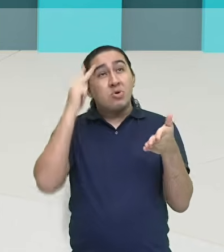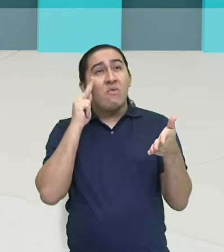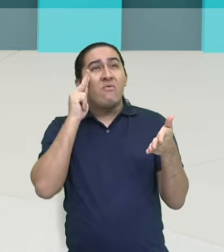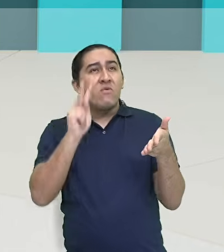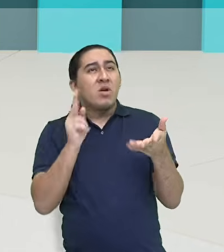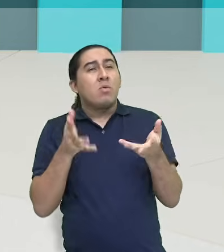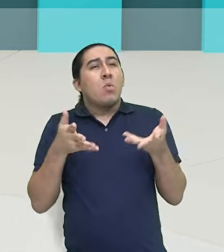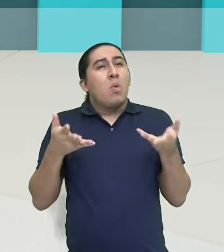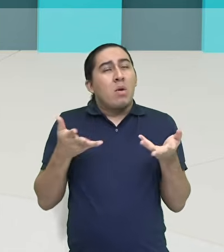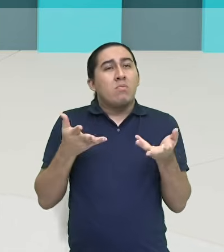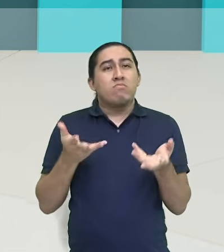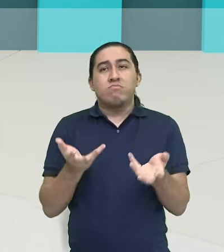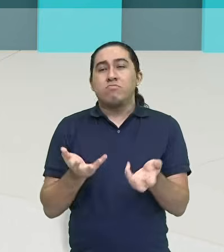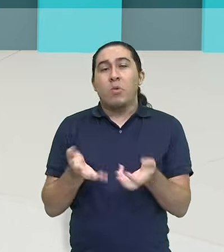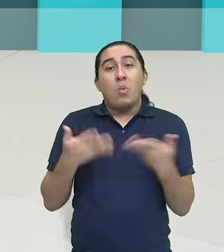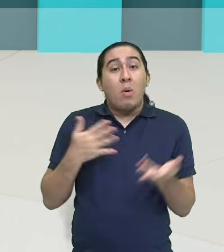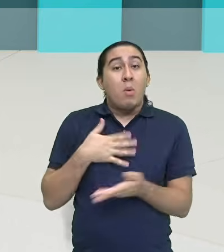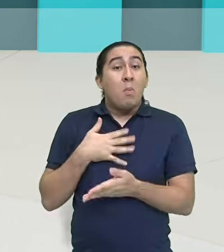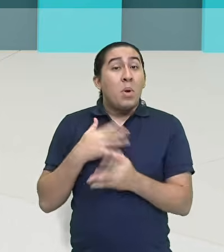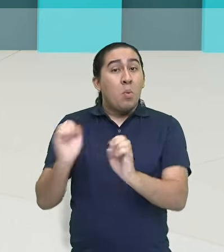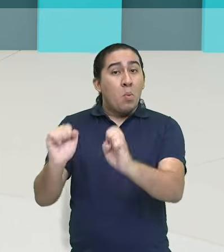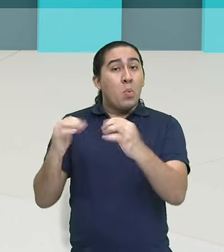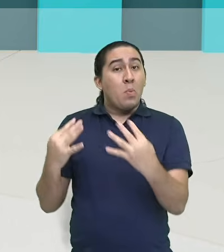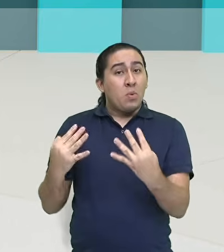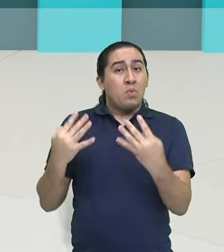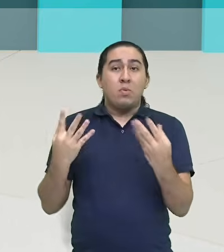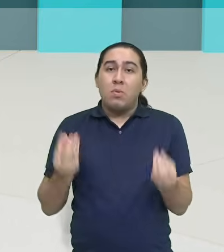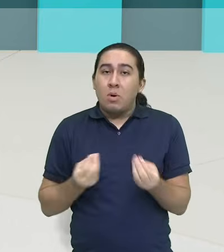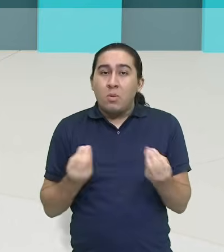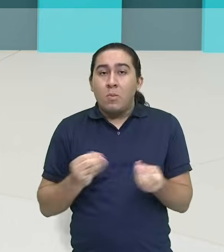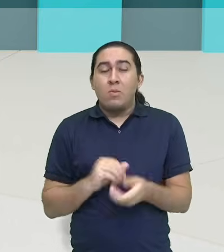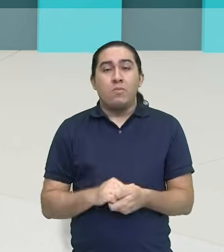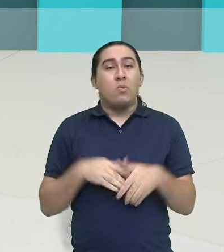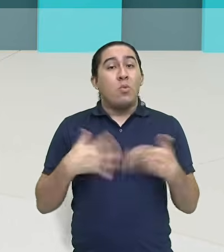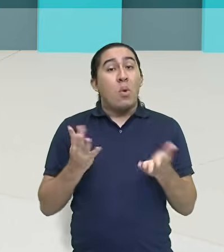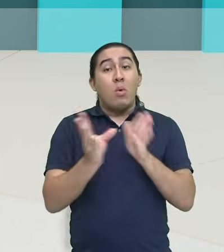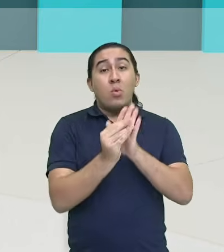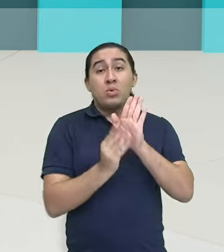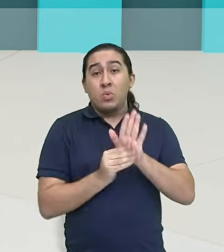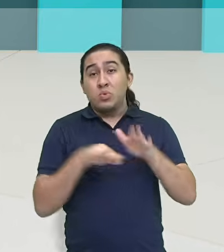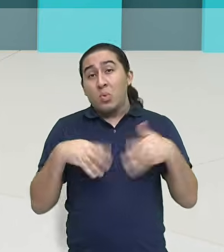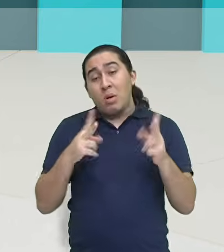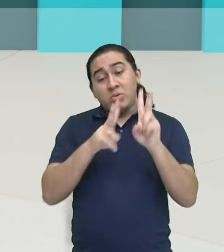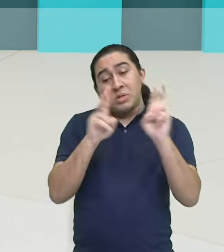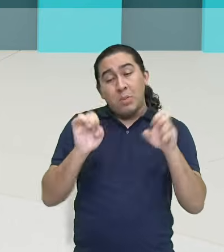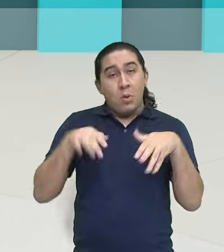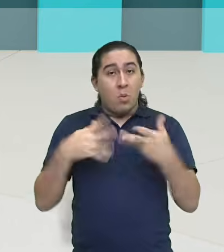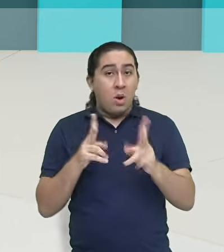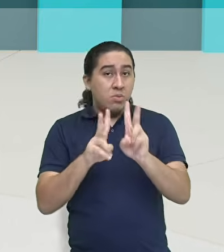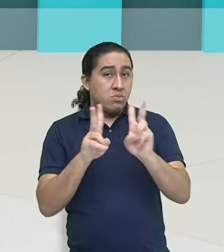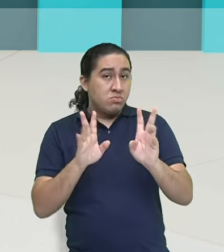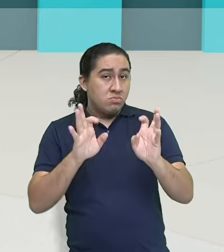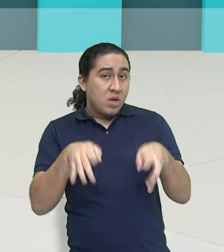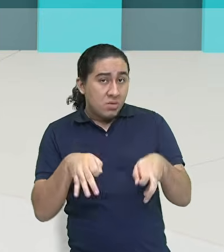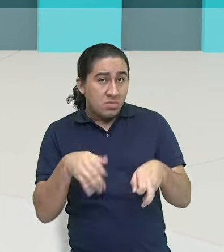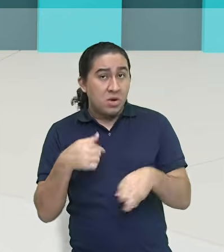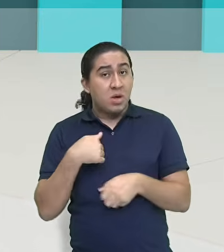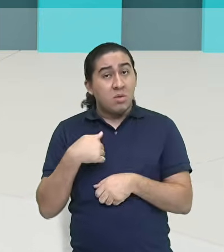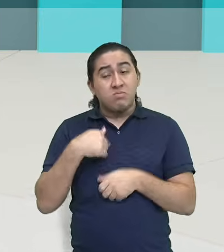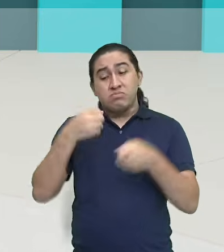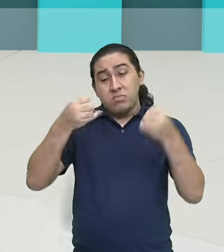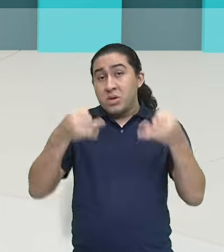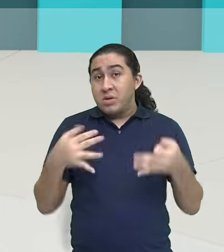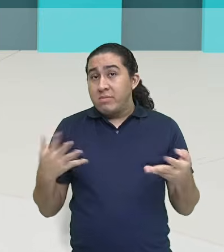fazer esse conteúdo, quem é o meu público e qual é o conteúdo, qual é o tema, qual é o assunto que eu vou trabalhar